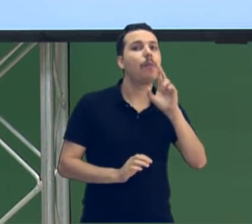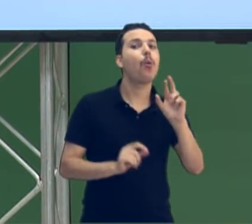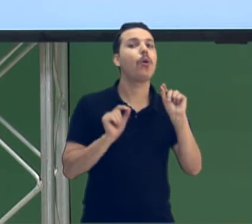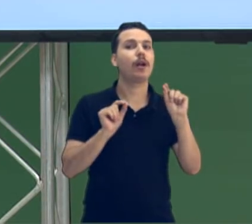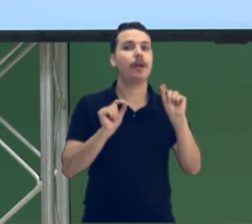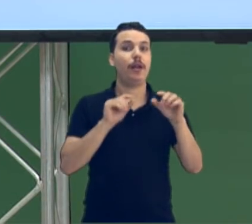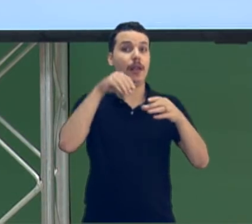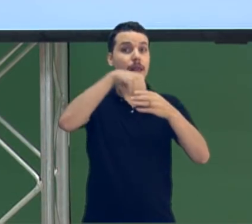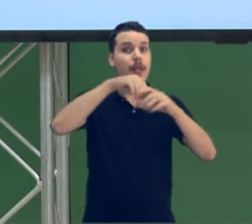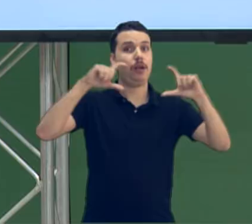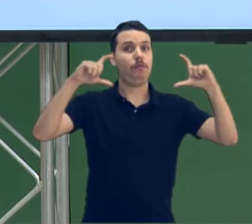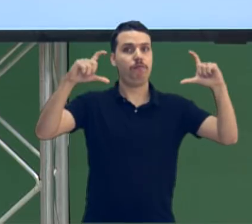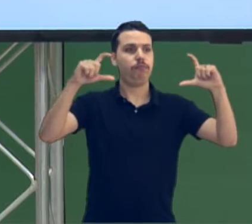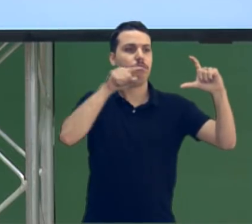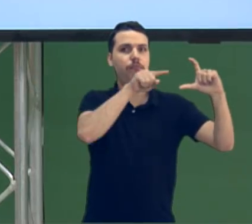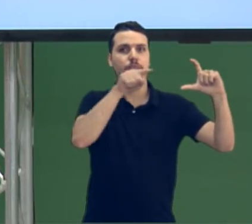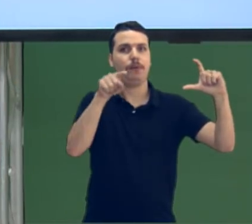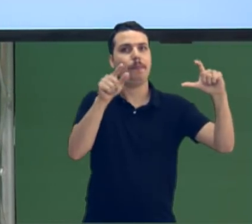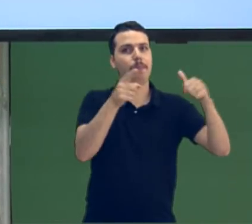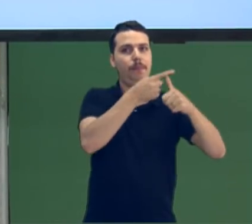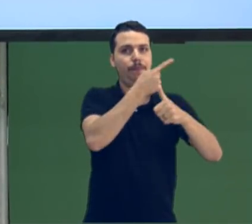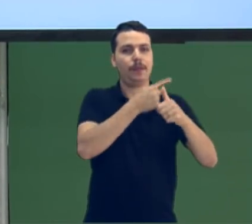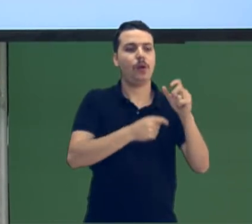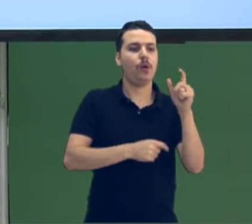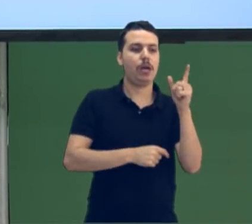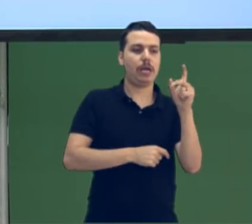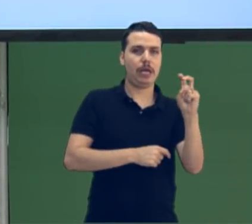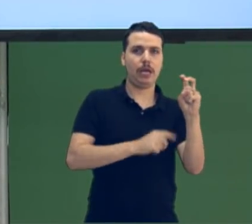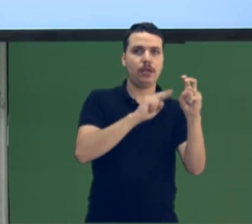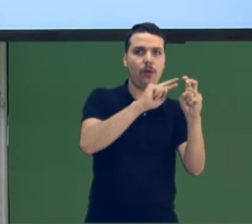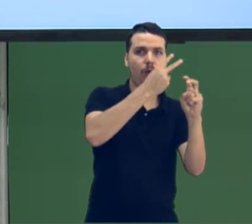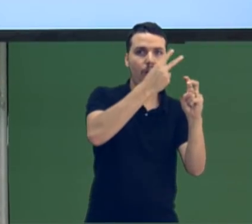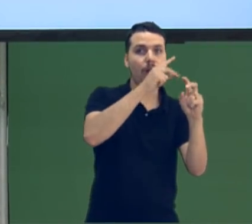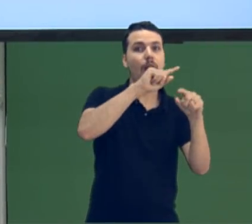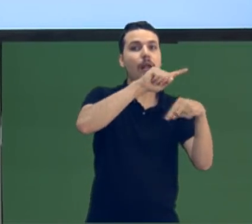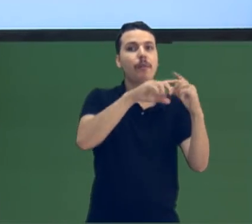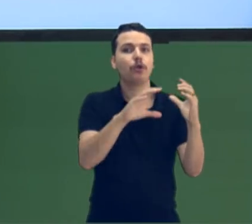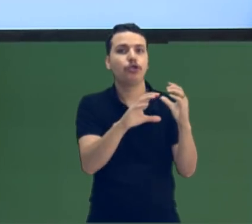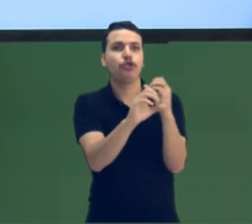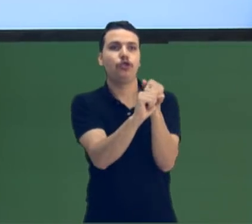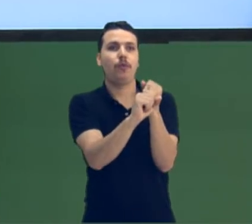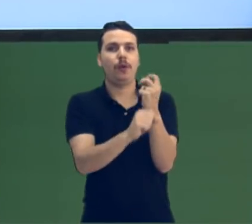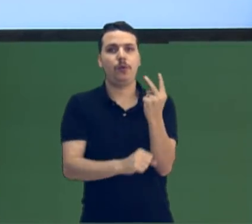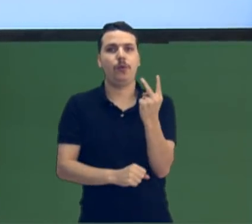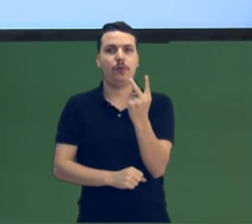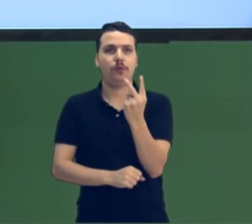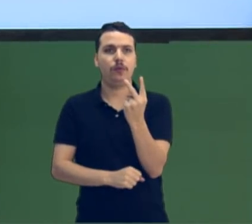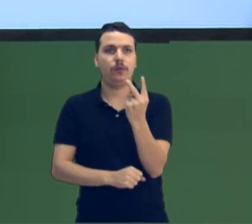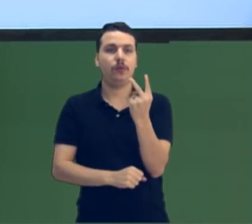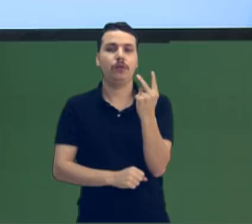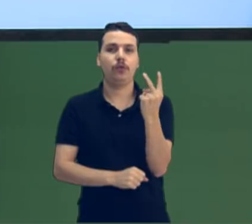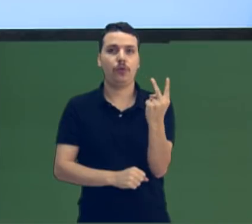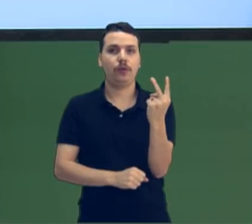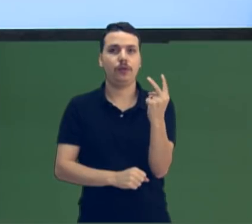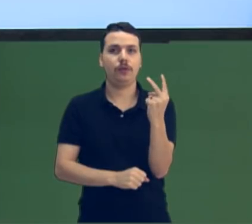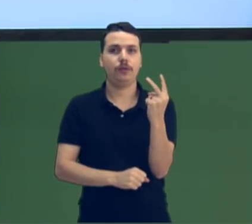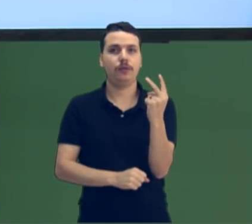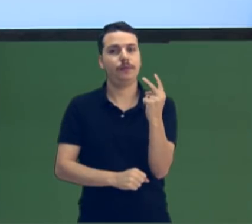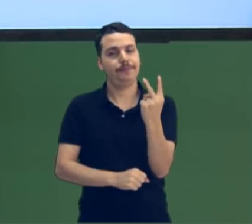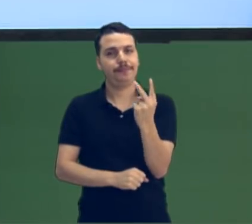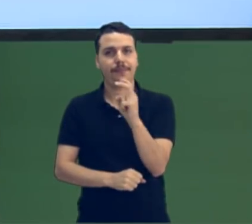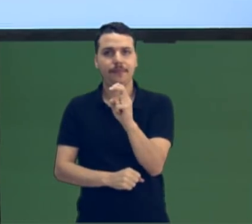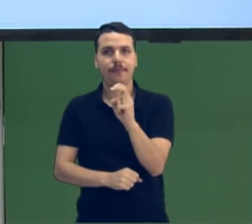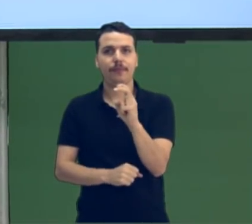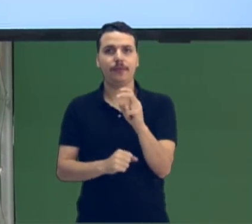está dentro dos parênteses. 15 ao quadrado e depois somar com 225. 3 ao quadrado e somar com